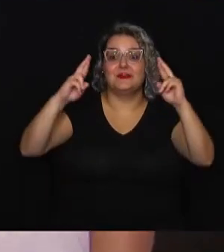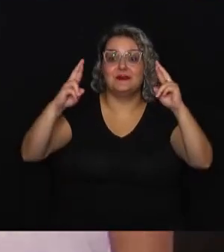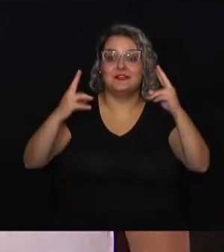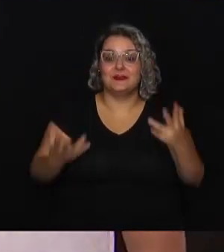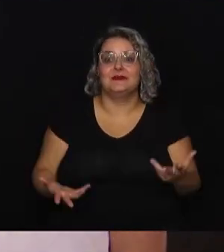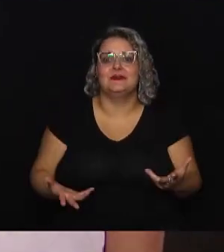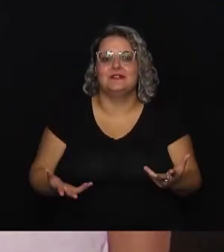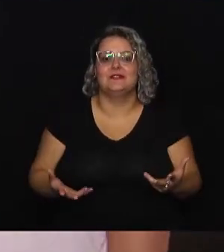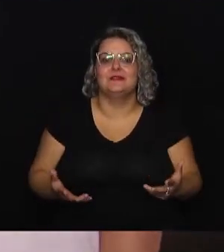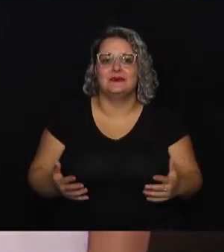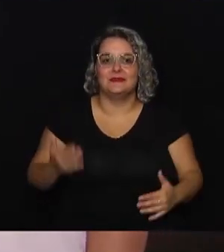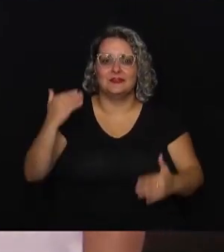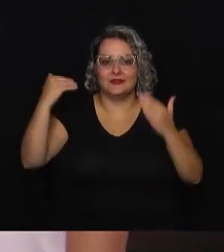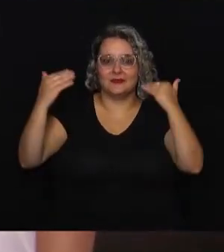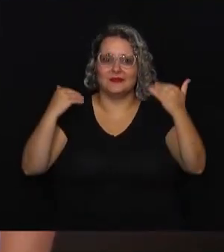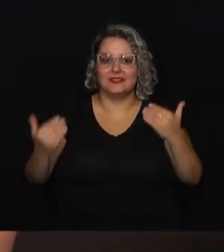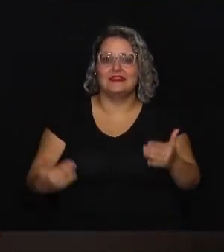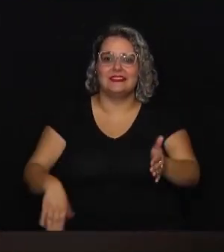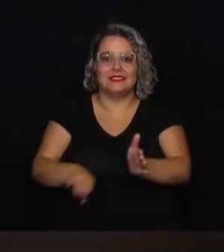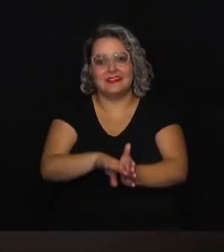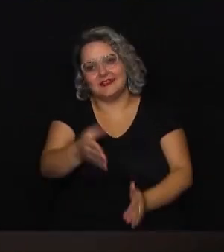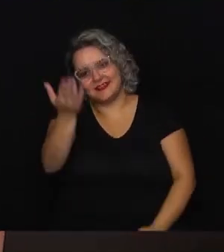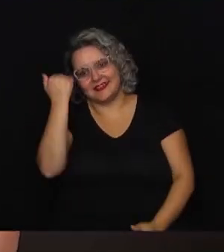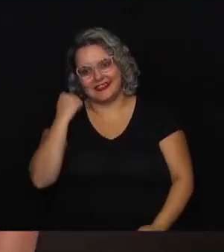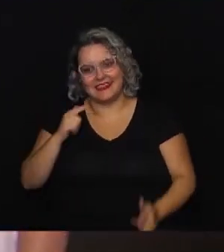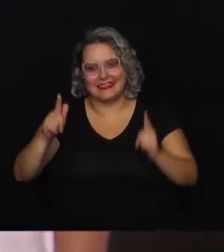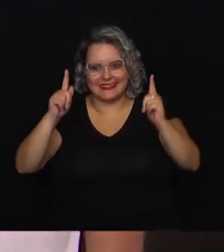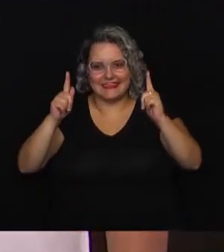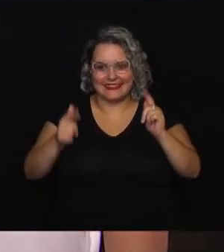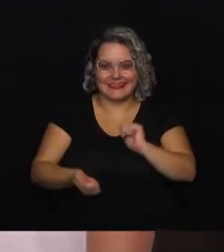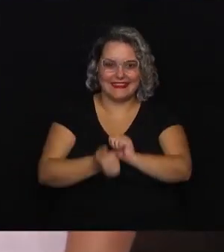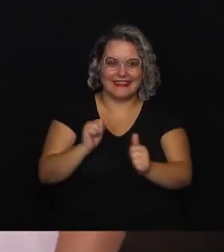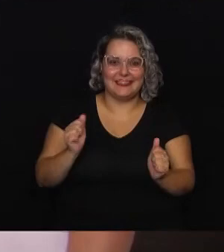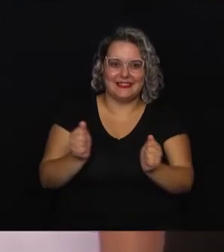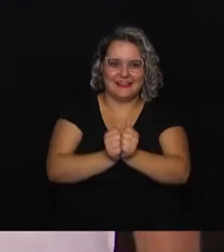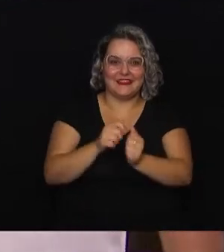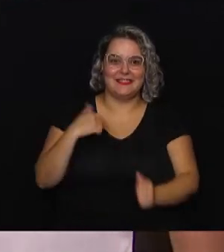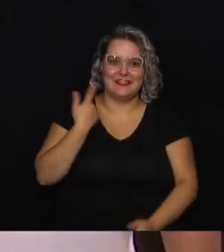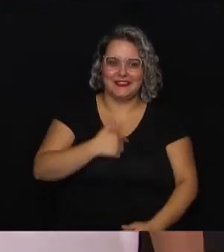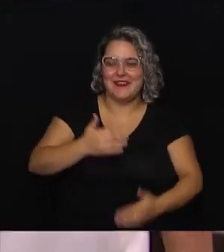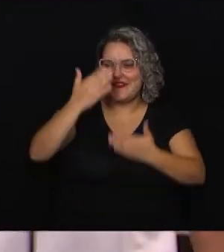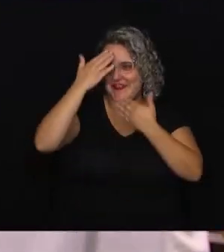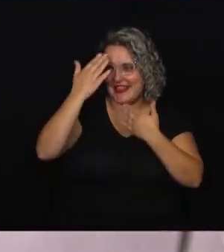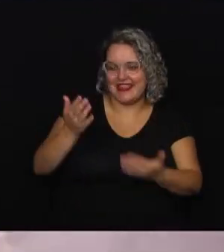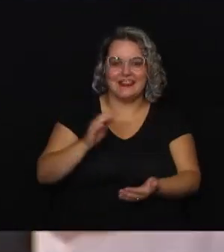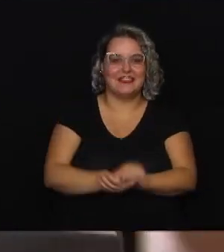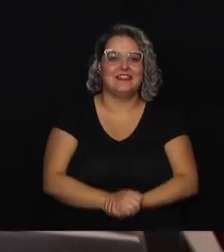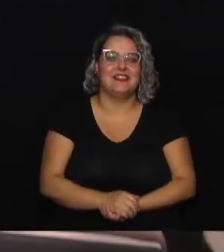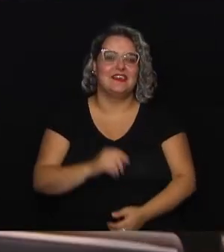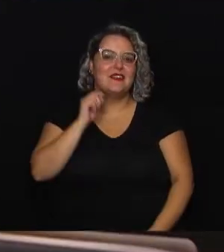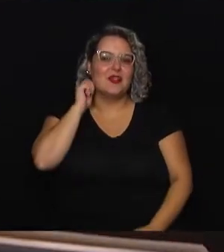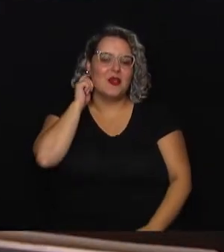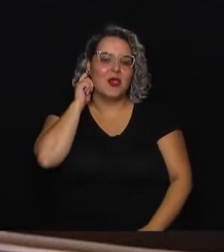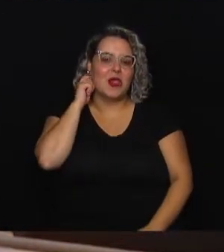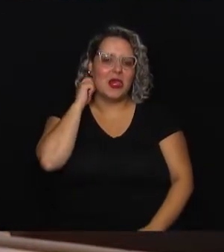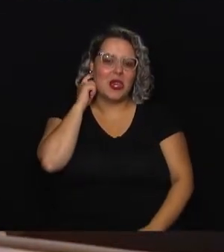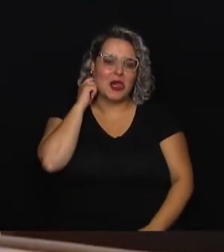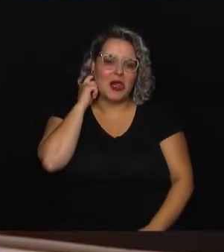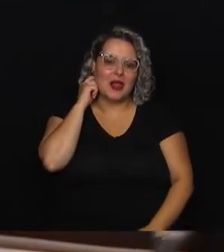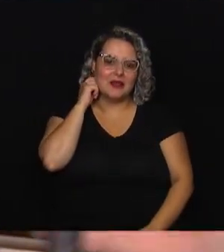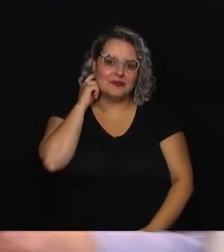bastante batalhador e que venham assistir e curtir muitos jogos com a gente. Vamos lá, muito obrigado, Nelson Ostri. Tudo